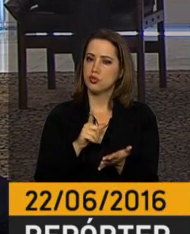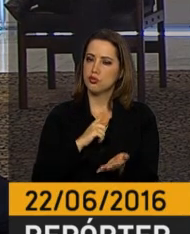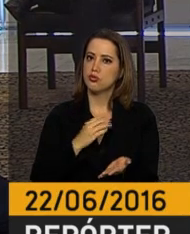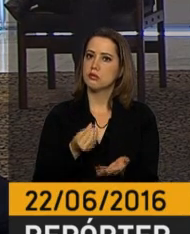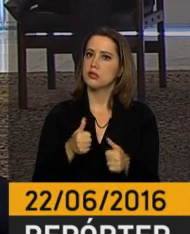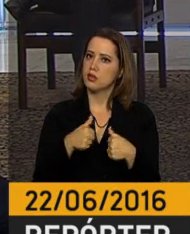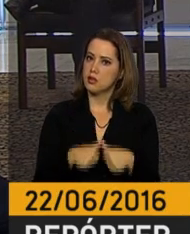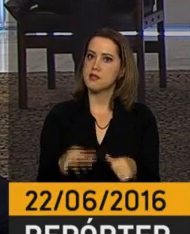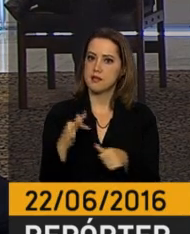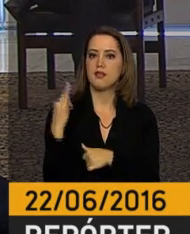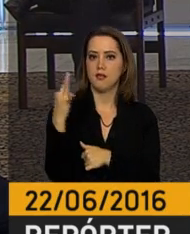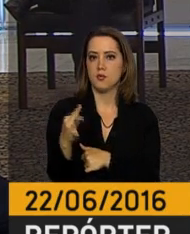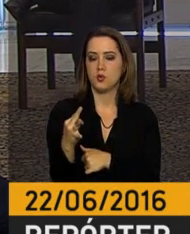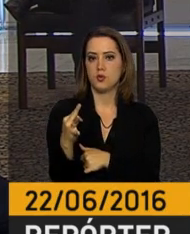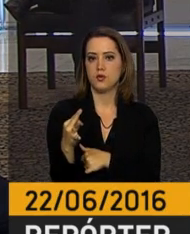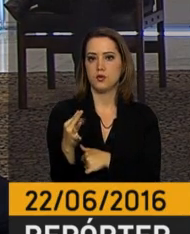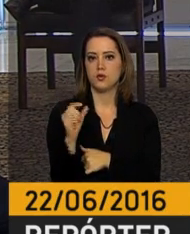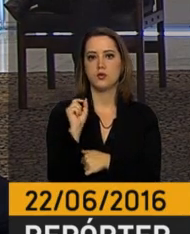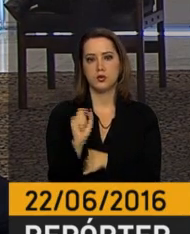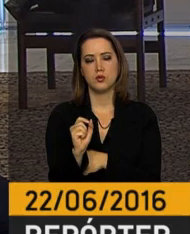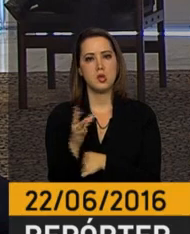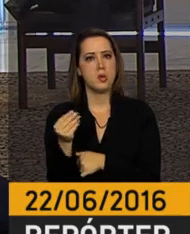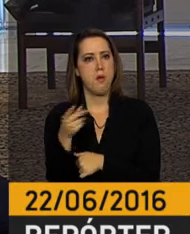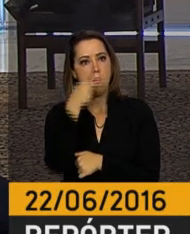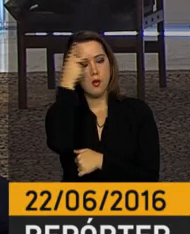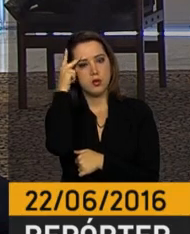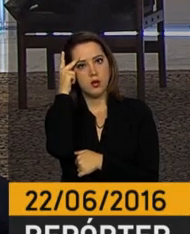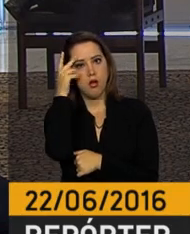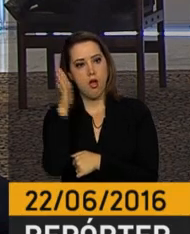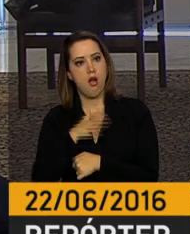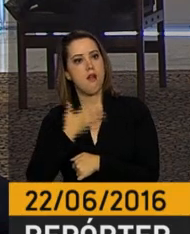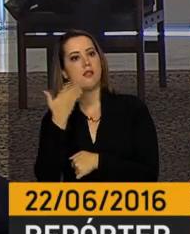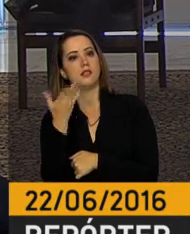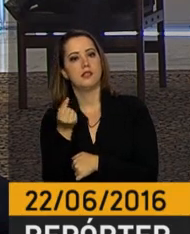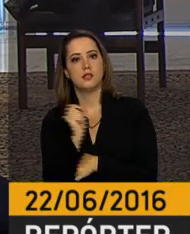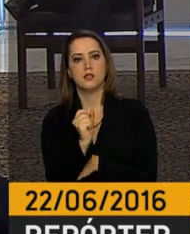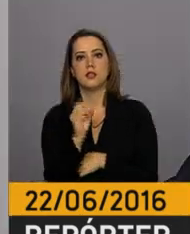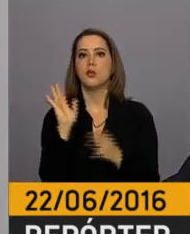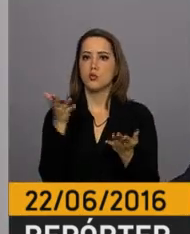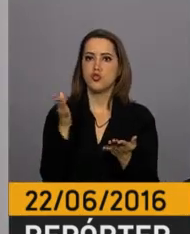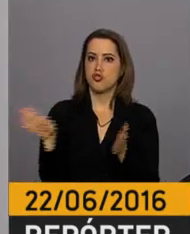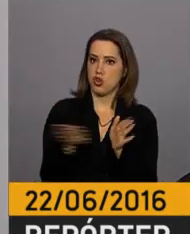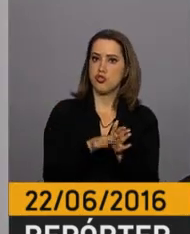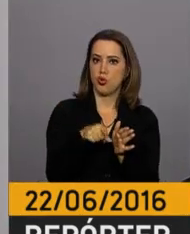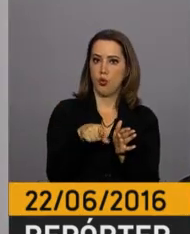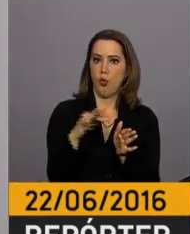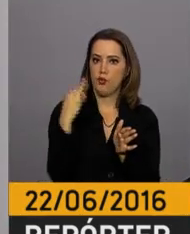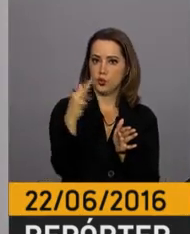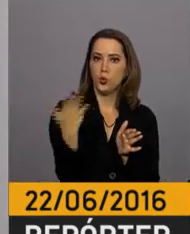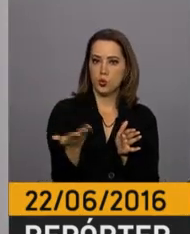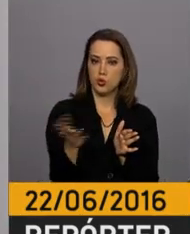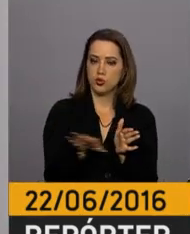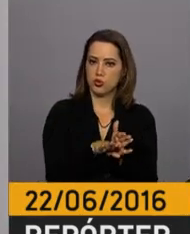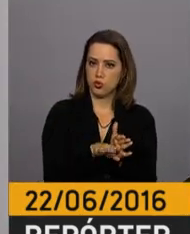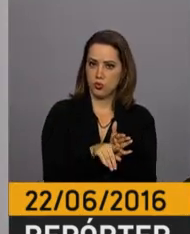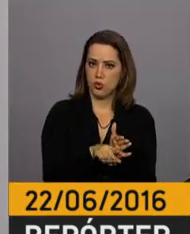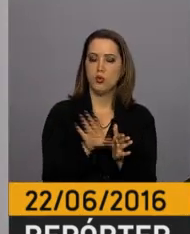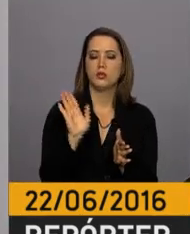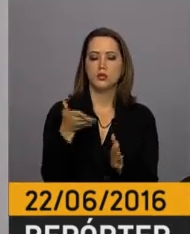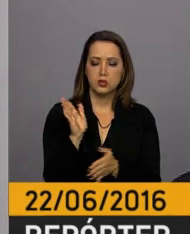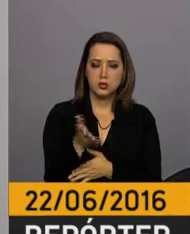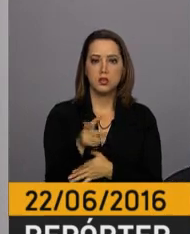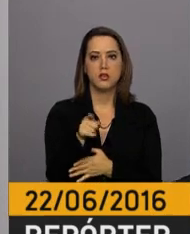Big datata eh e muita gente se assusta bom como é que é é e já chegou e é um mundo onde